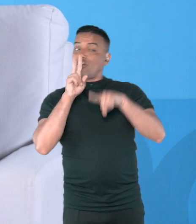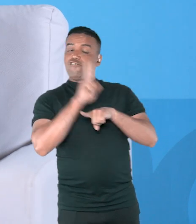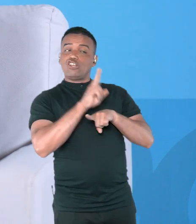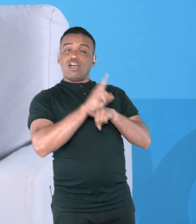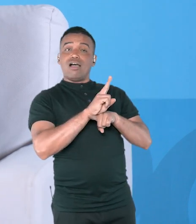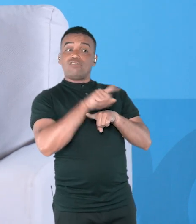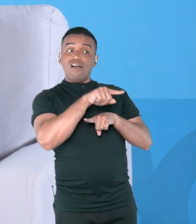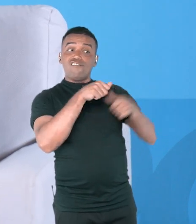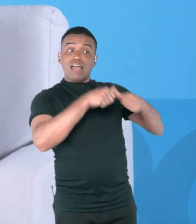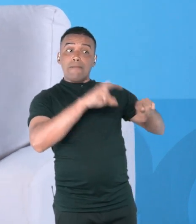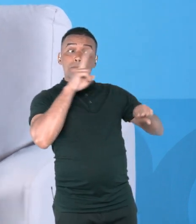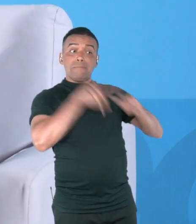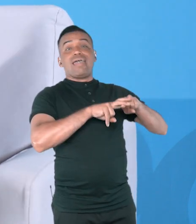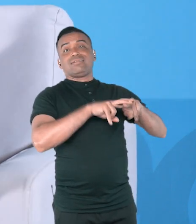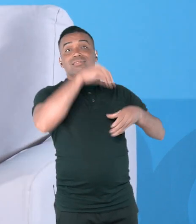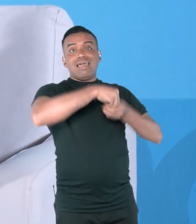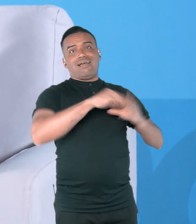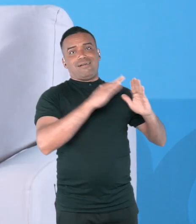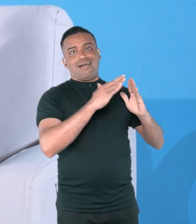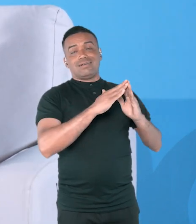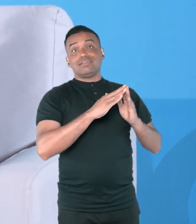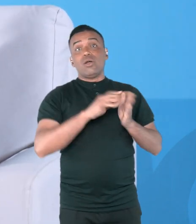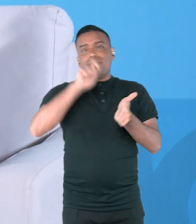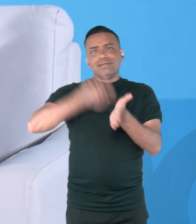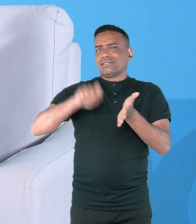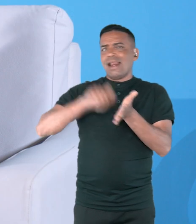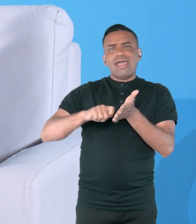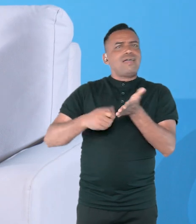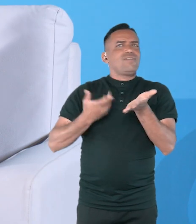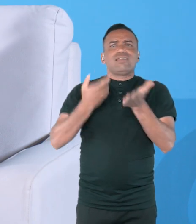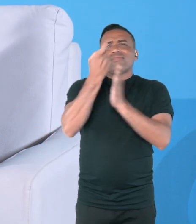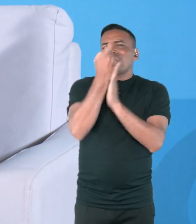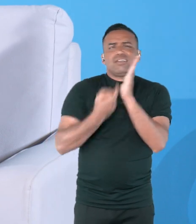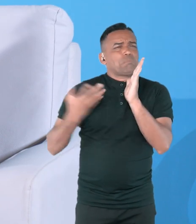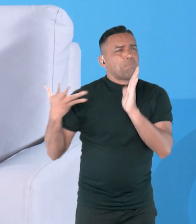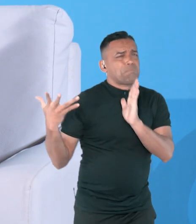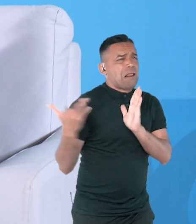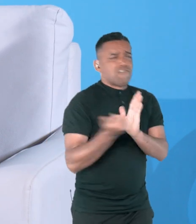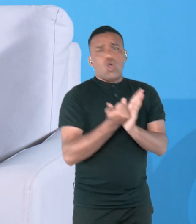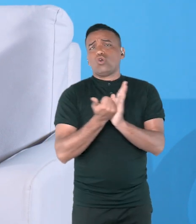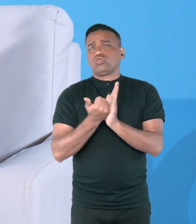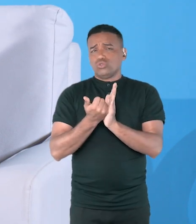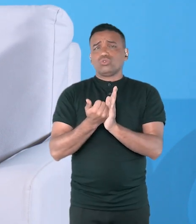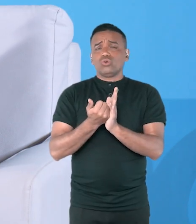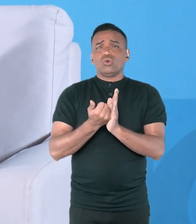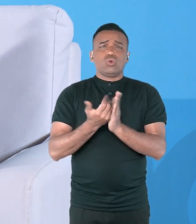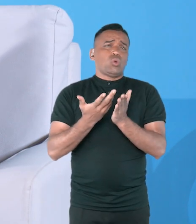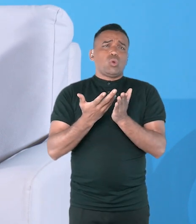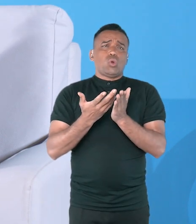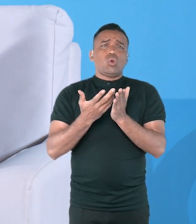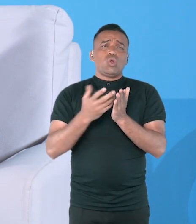prisão domiciliar, ele escreve a obra máxima dele, que foi a que ficou para a gente, que é o